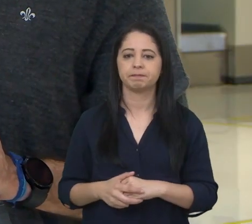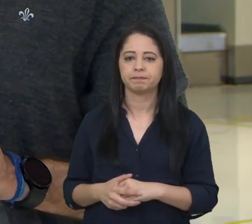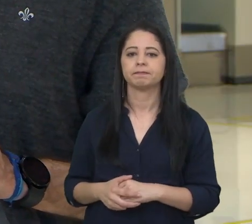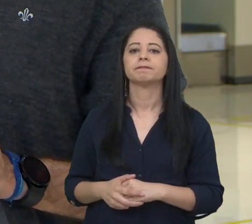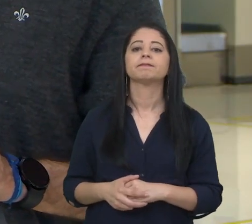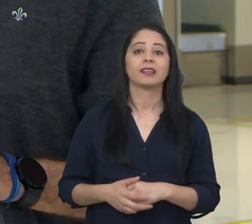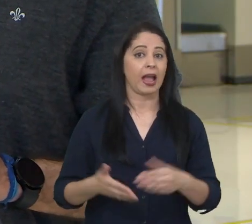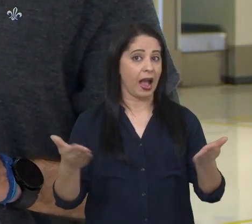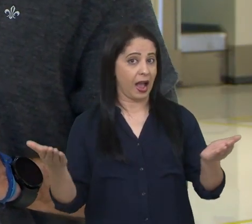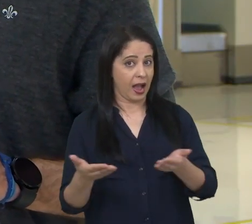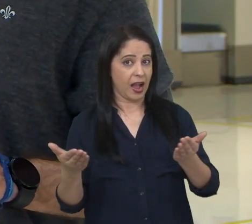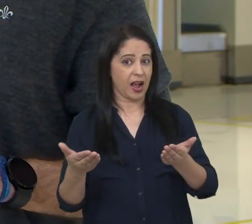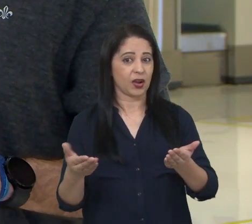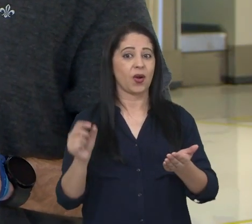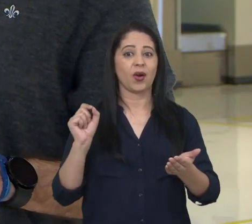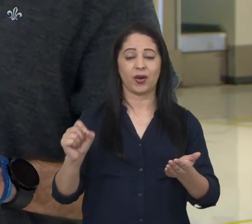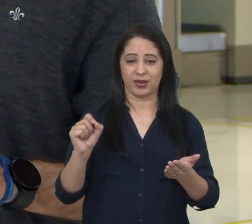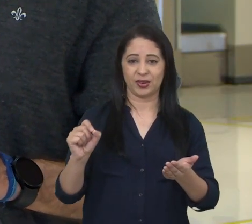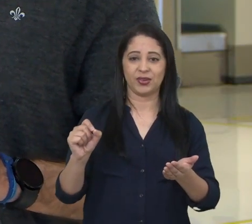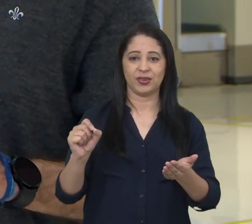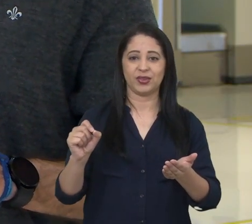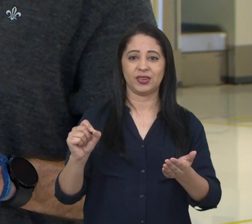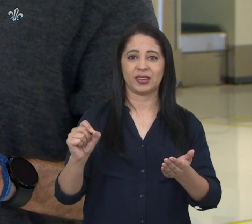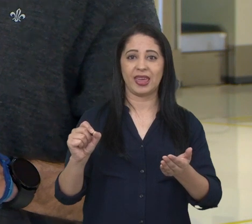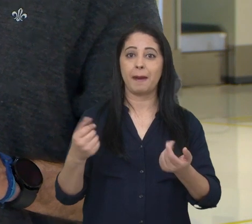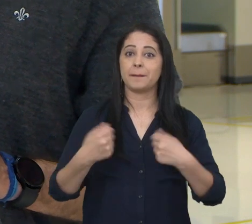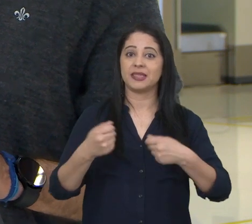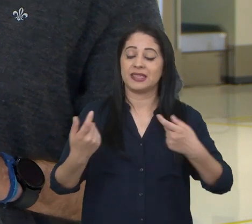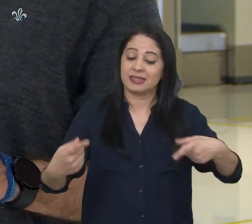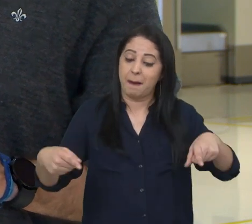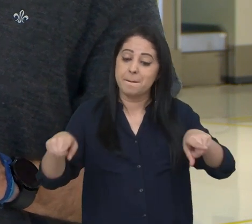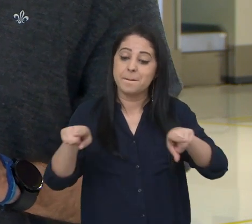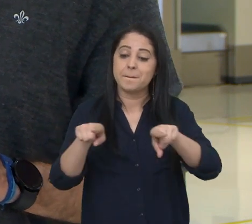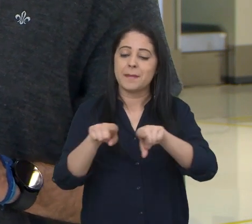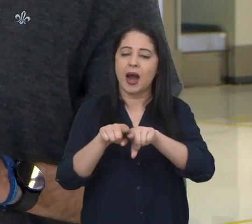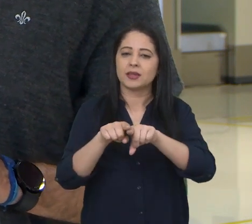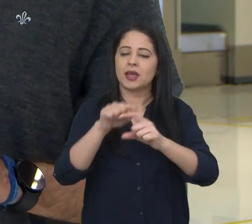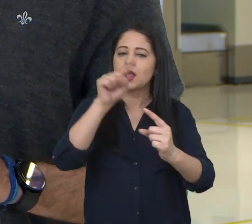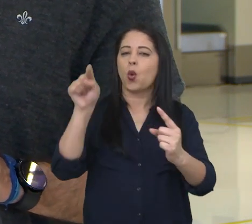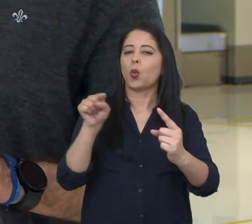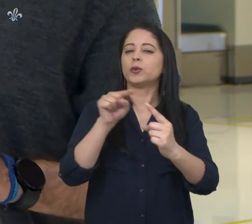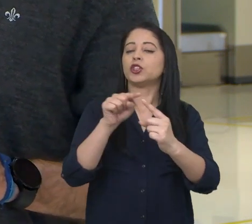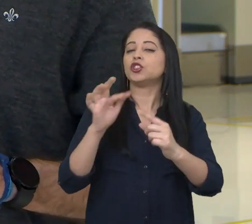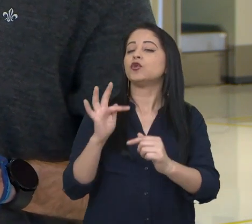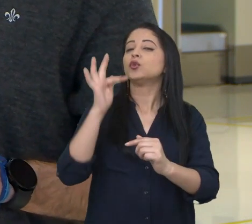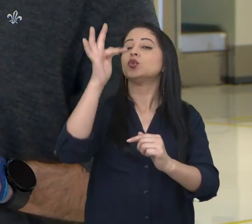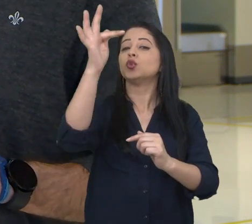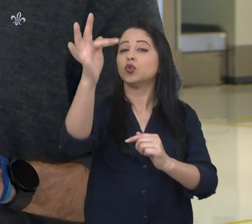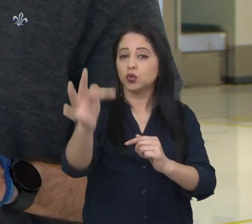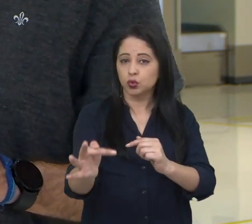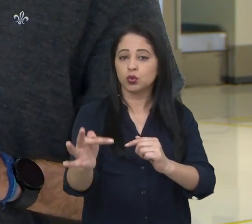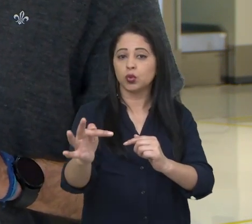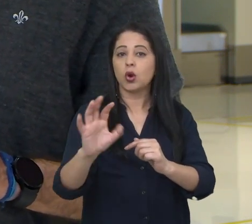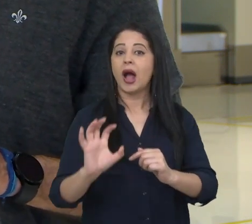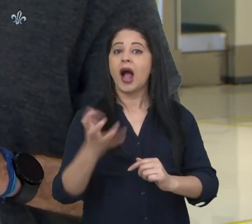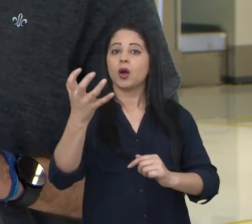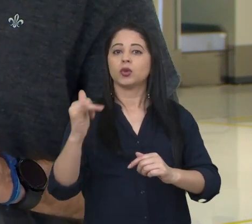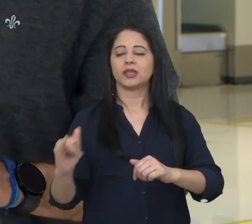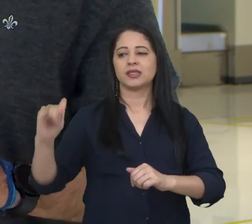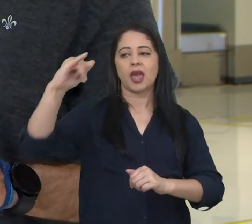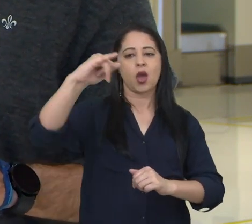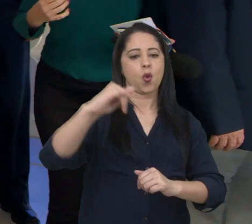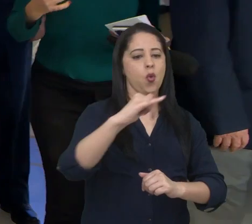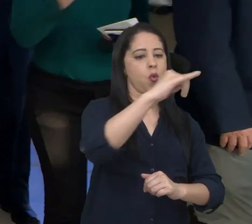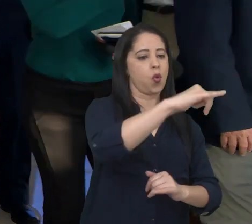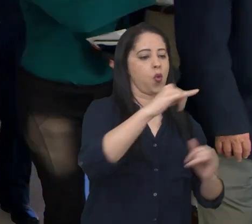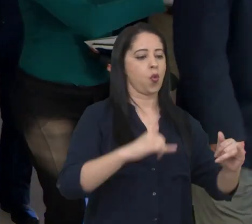a operação no aeroporto de São José, agora as atenções se voltam para as parcerias visando no futuro o retorno dos voos